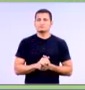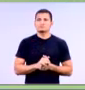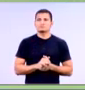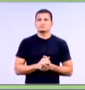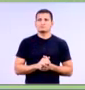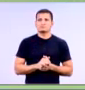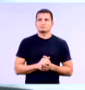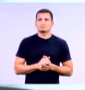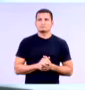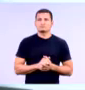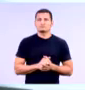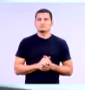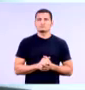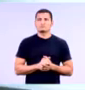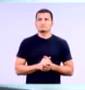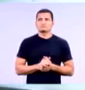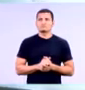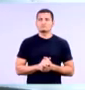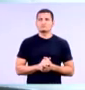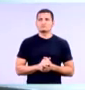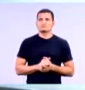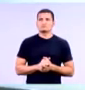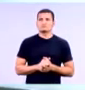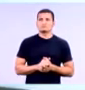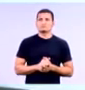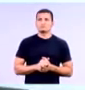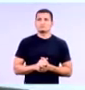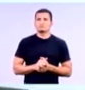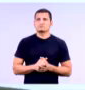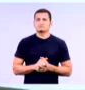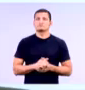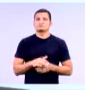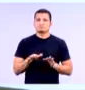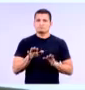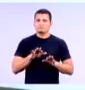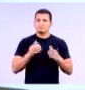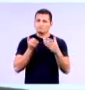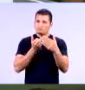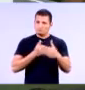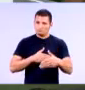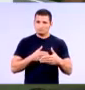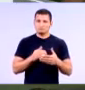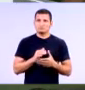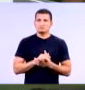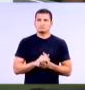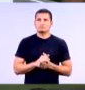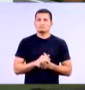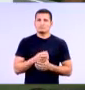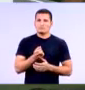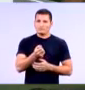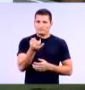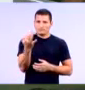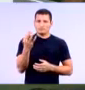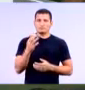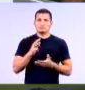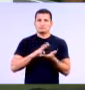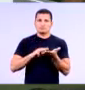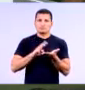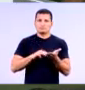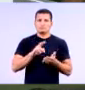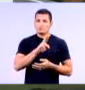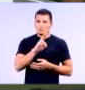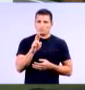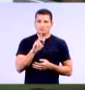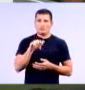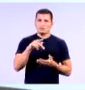nomes dos parâmetros. Isso aí pode ser uma pegadinha para a prova, né? Se eu definir um método, vários métodos com esses nomes, você é válido ou